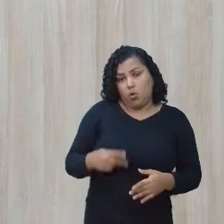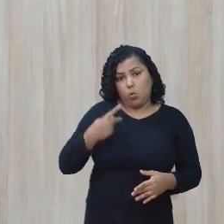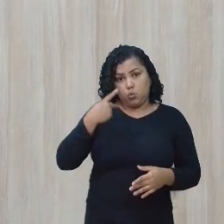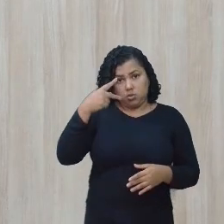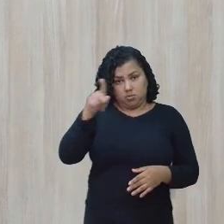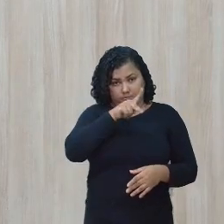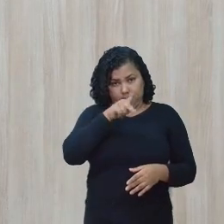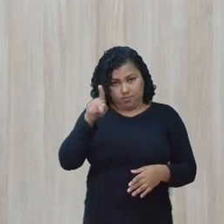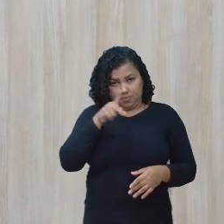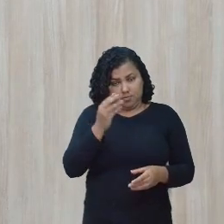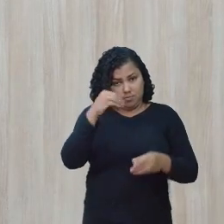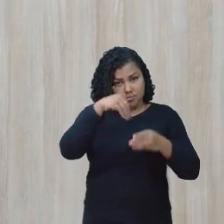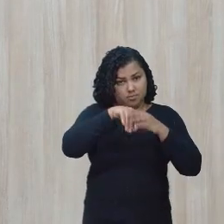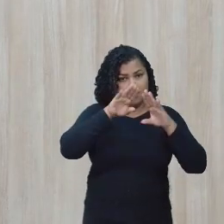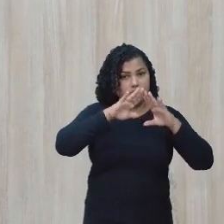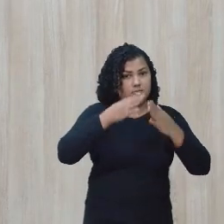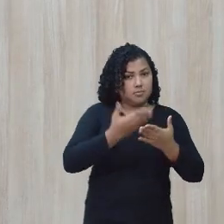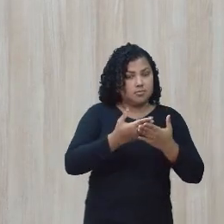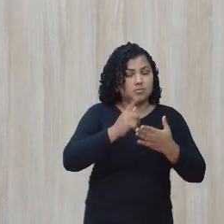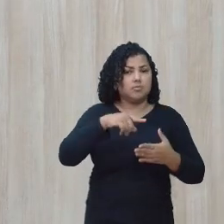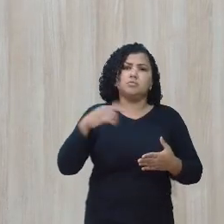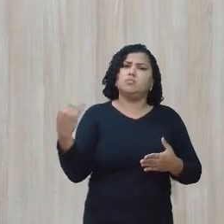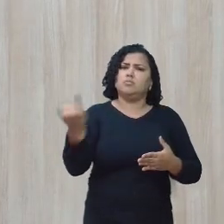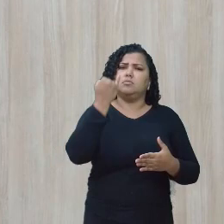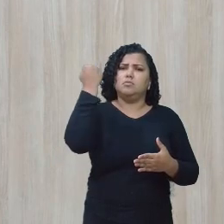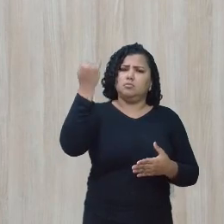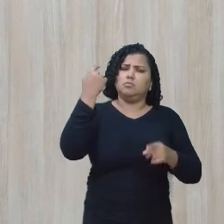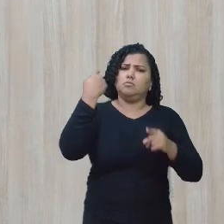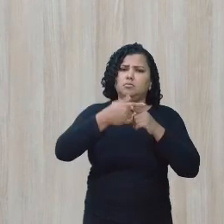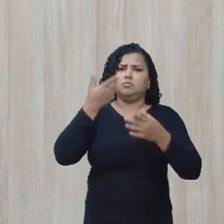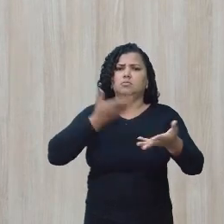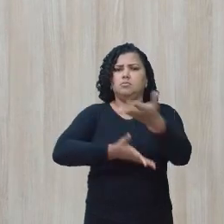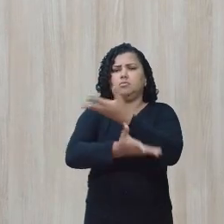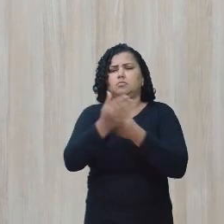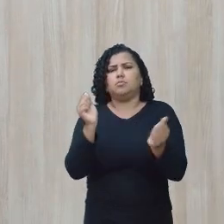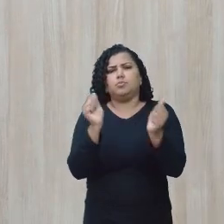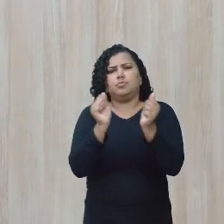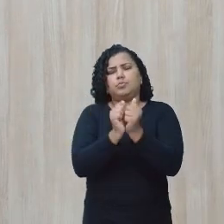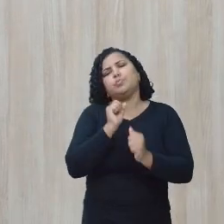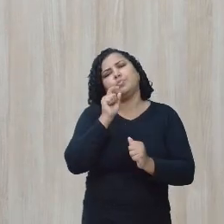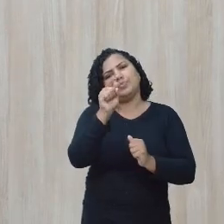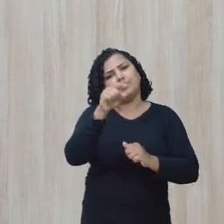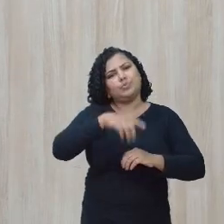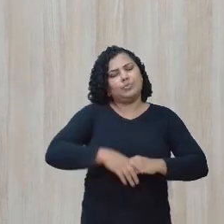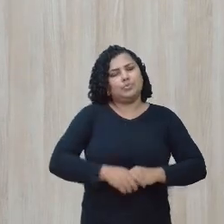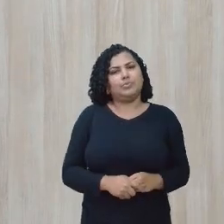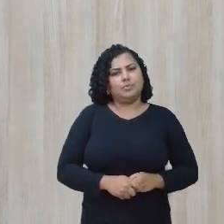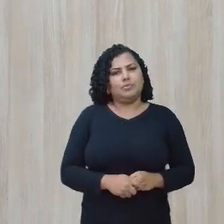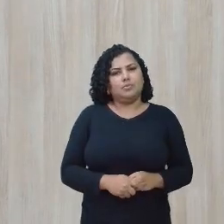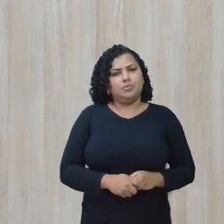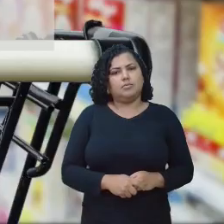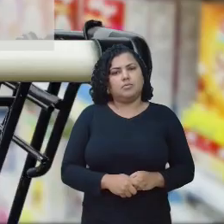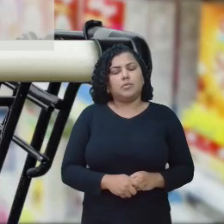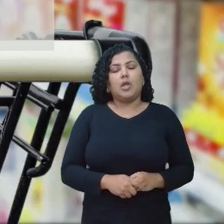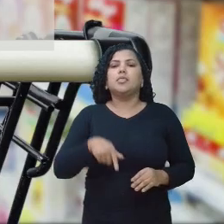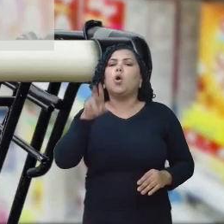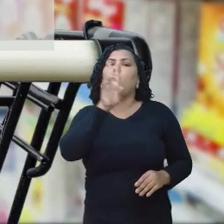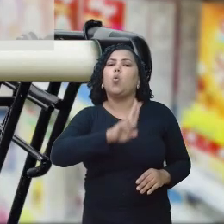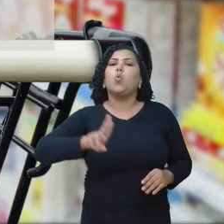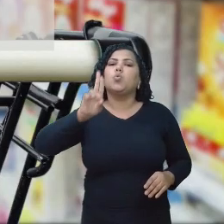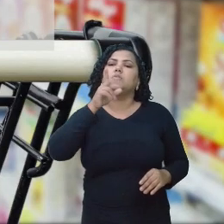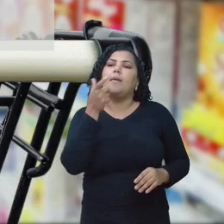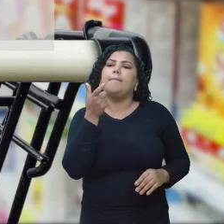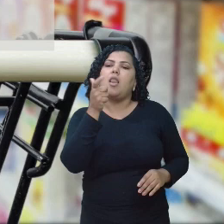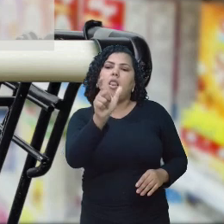desse processo, porque está interagindo diretamente com você. Então, ó, temos aqui o uso da palavra